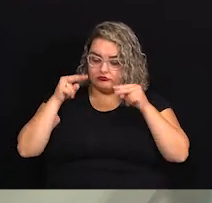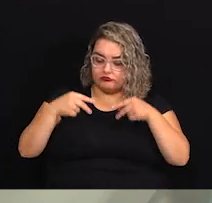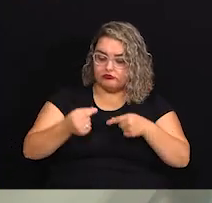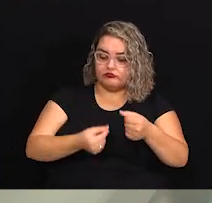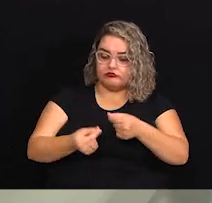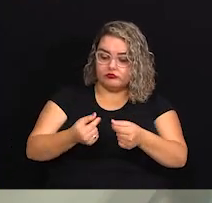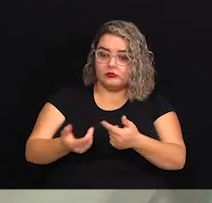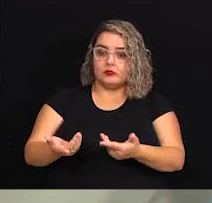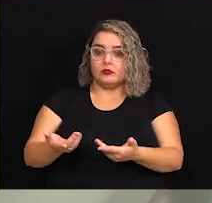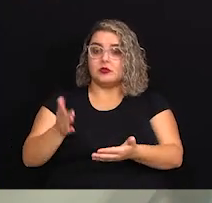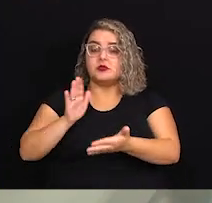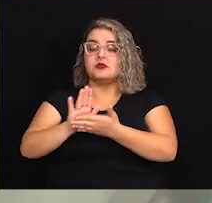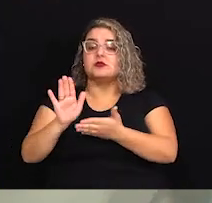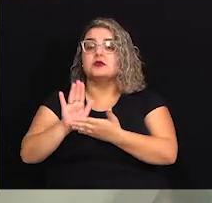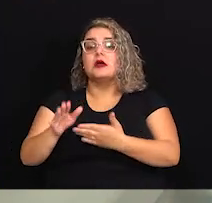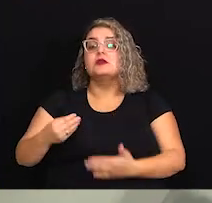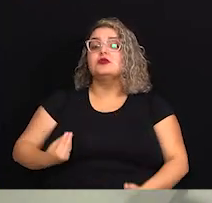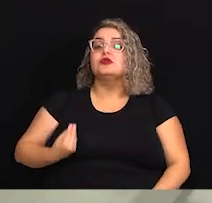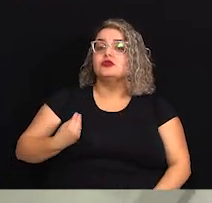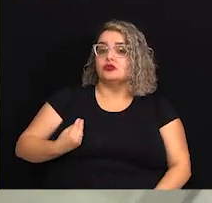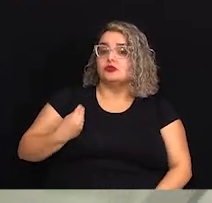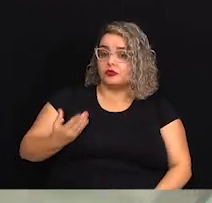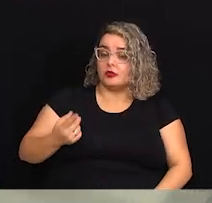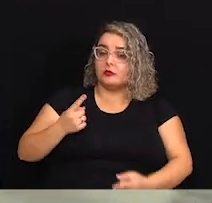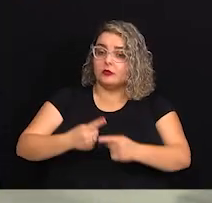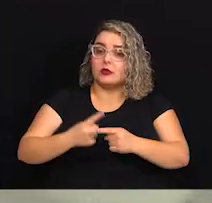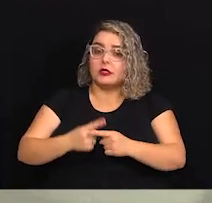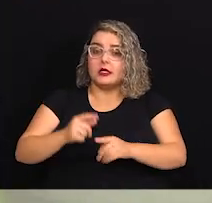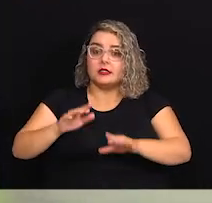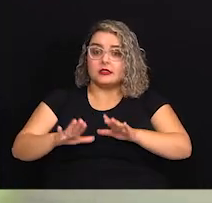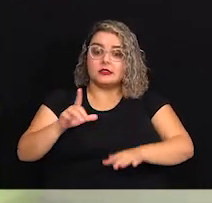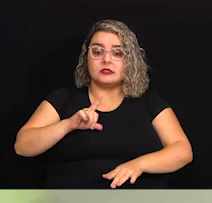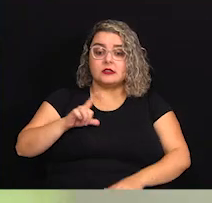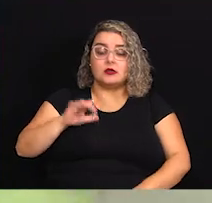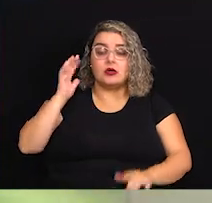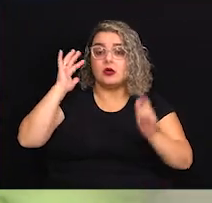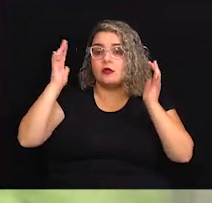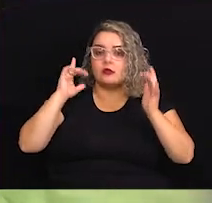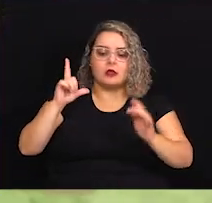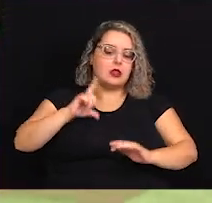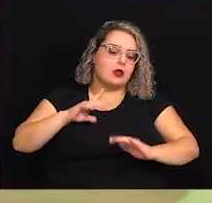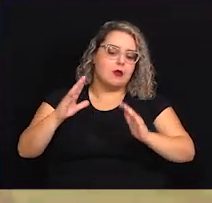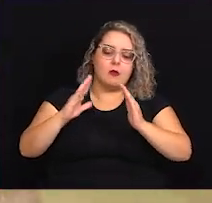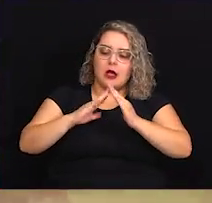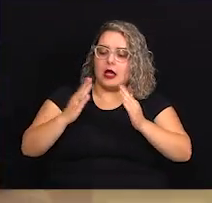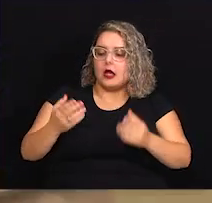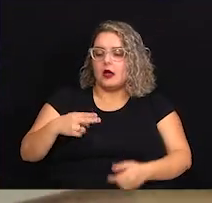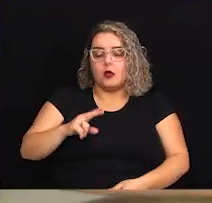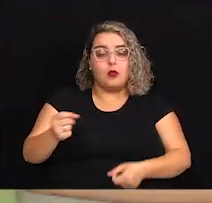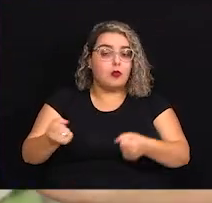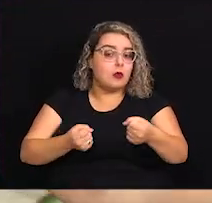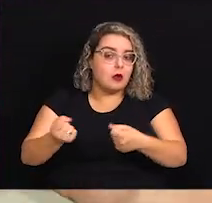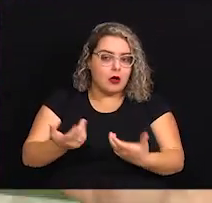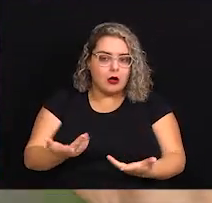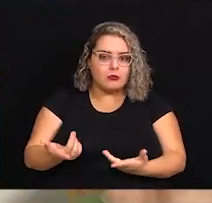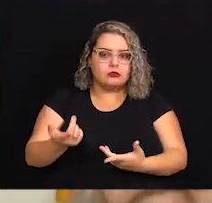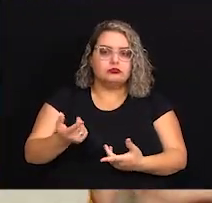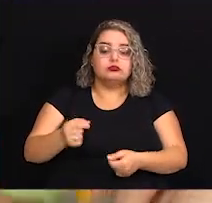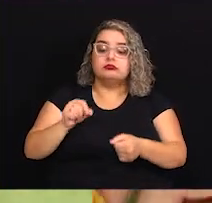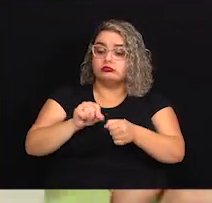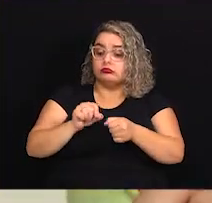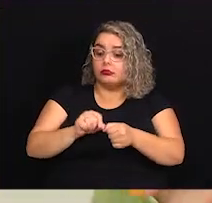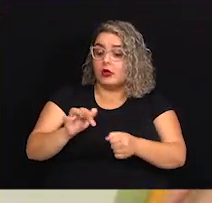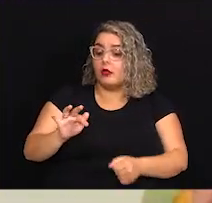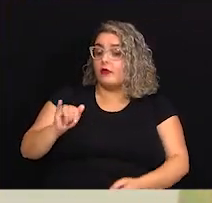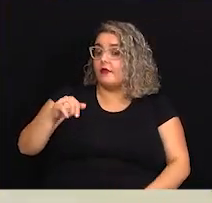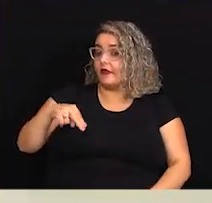dela, para os custos de vida dela, né? Porque muitas vezes a pessoa tem o sonho de ter uma casa, de ter um carro e recorre ao